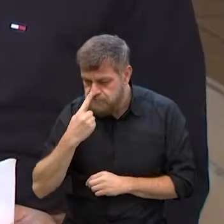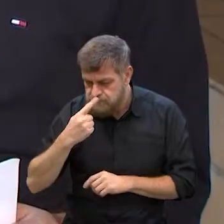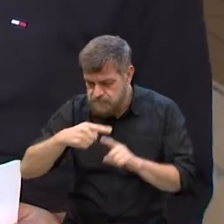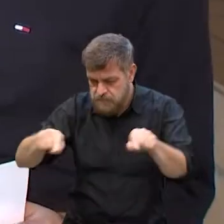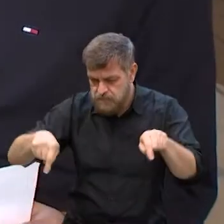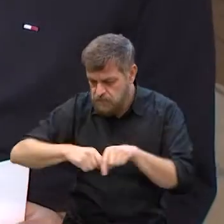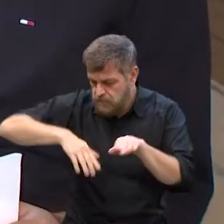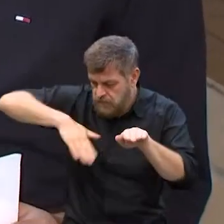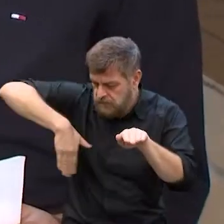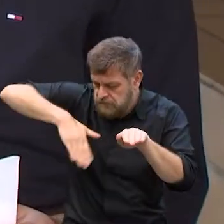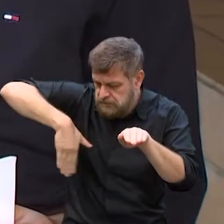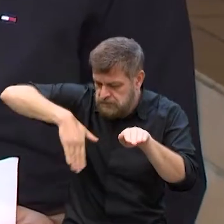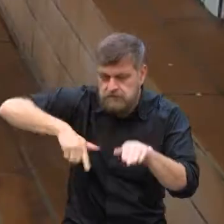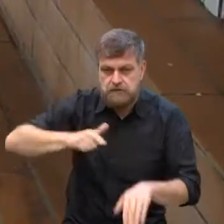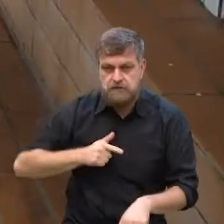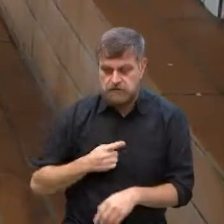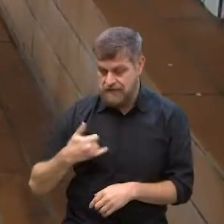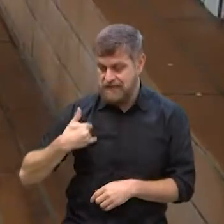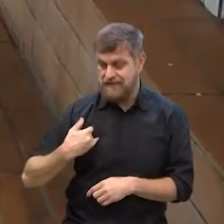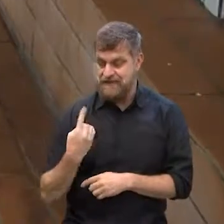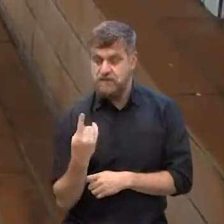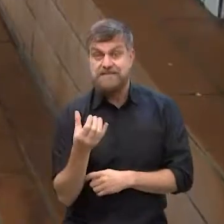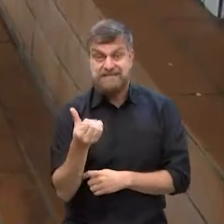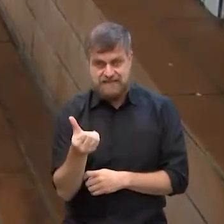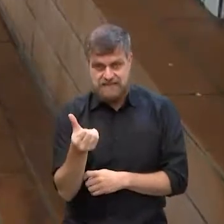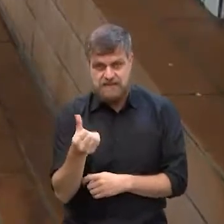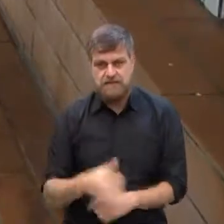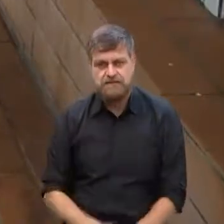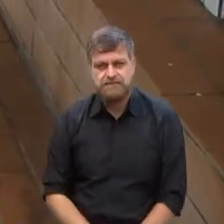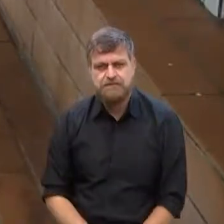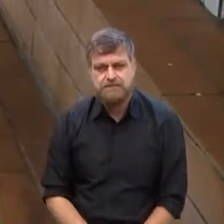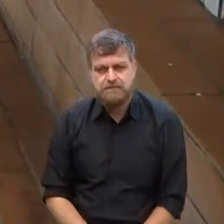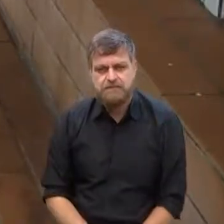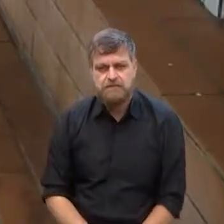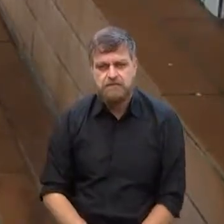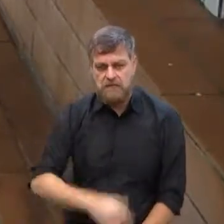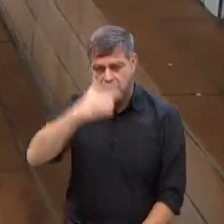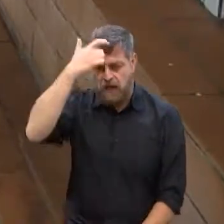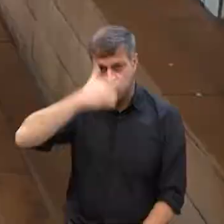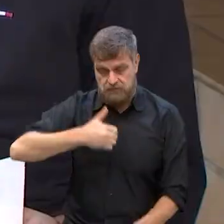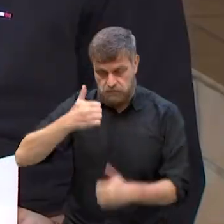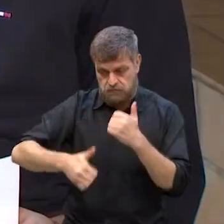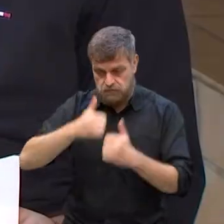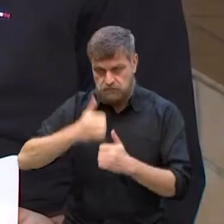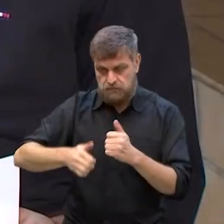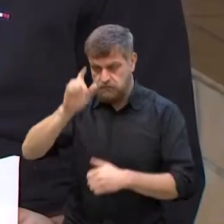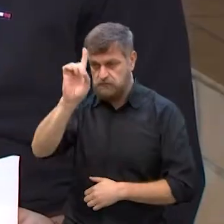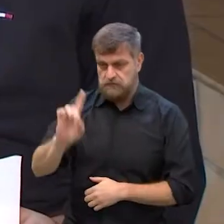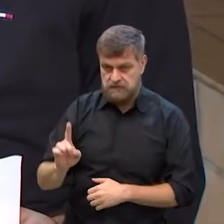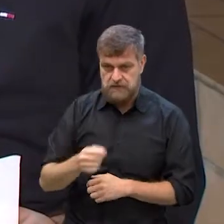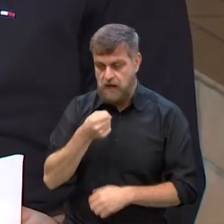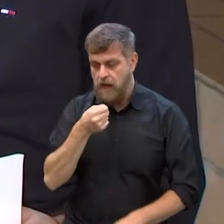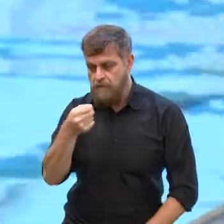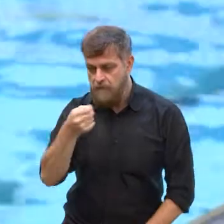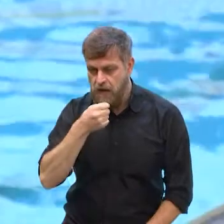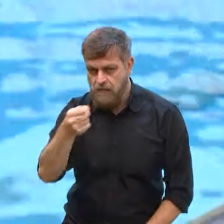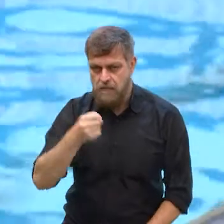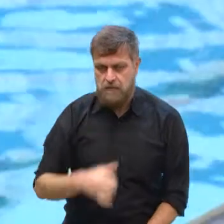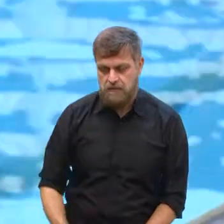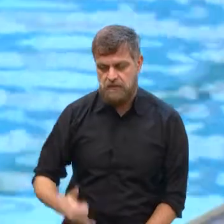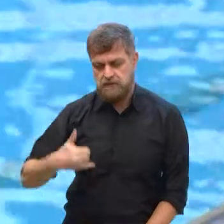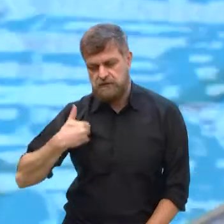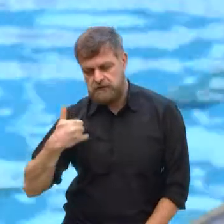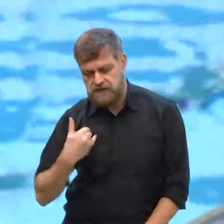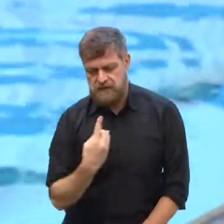Você tinha quantos anos nessa época? Eu já tinha 16 anos nessa época. Geralmente, os atletas paralímpicos que eu entrevisto é mais ou menos nessa